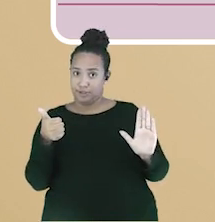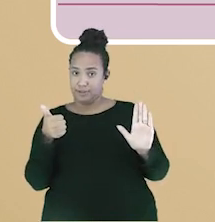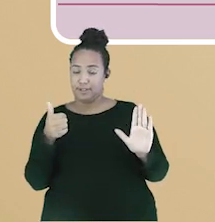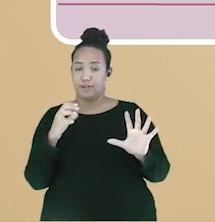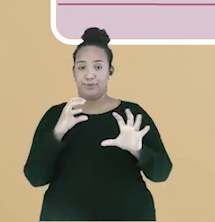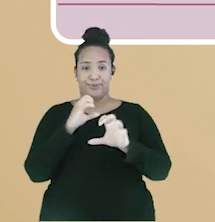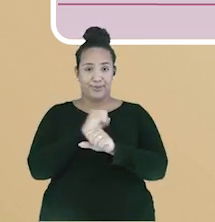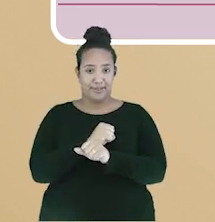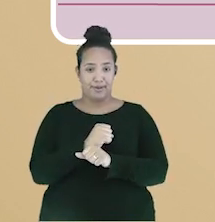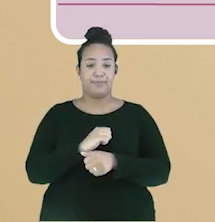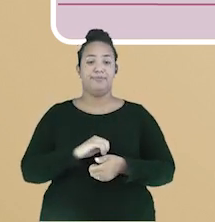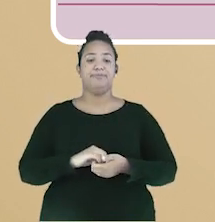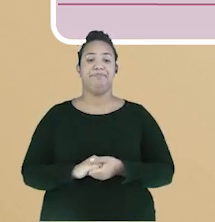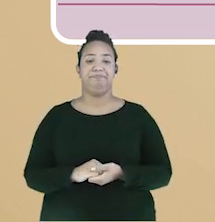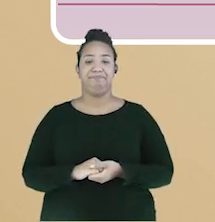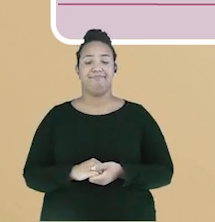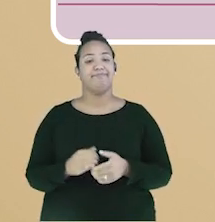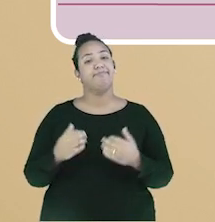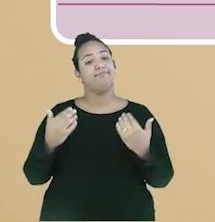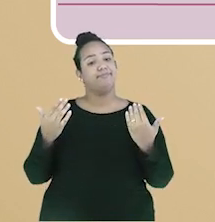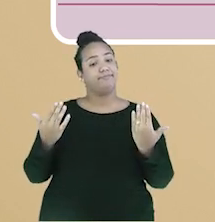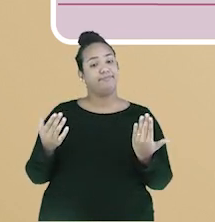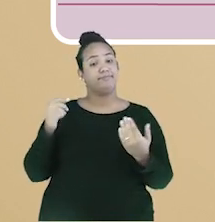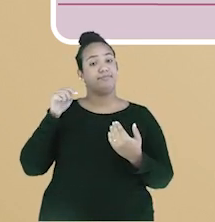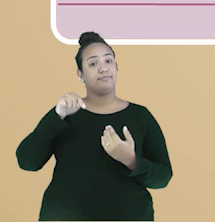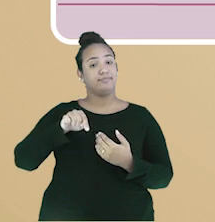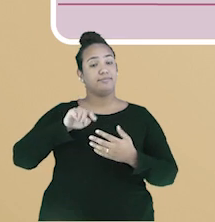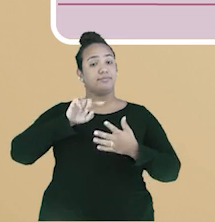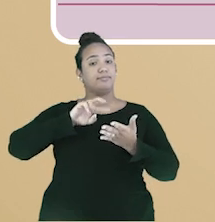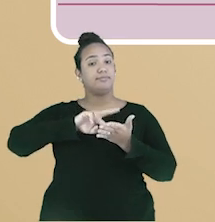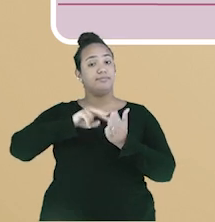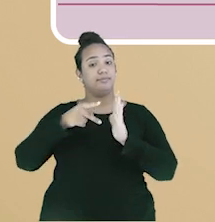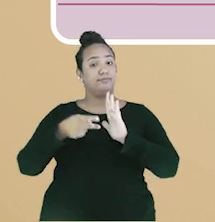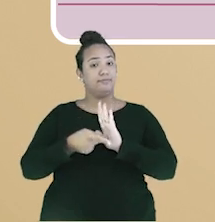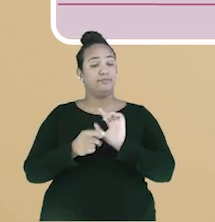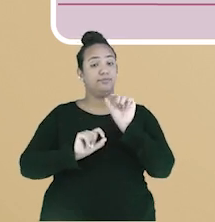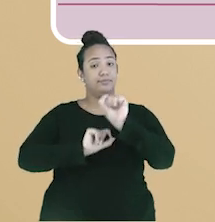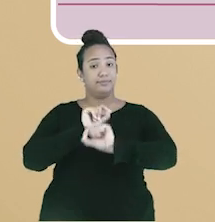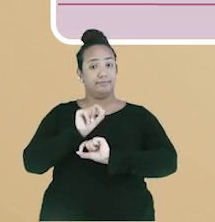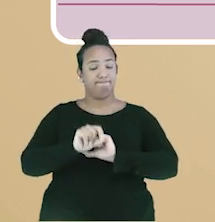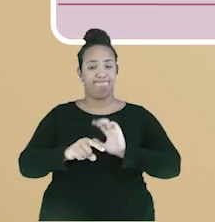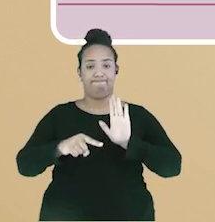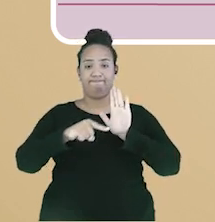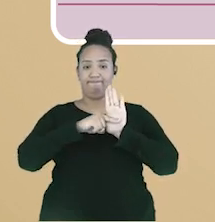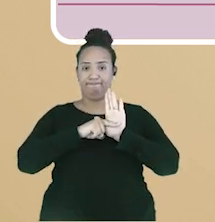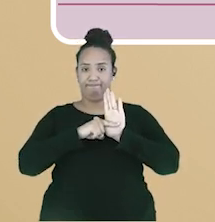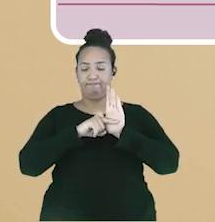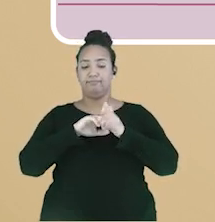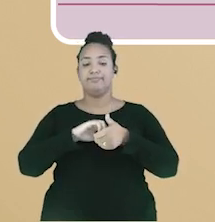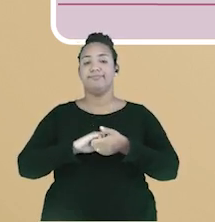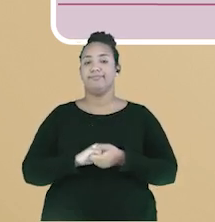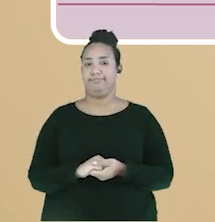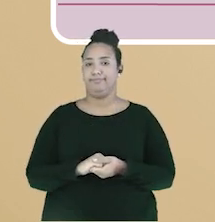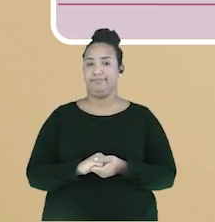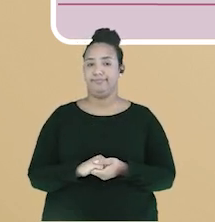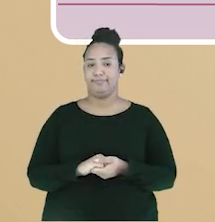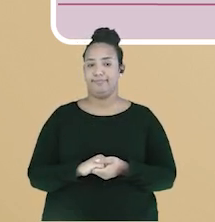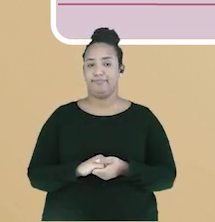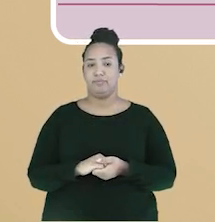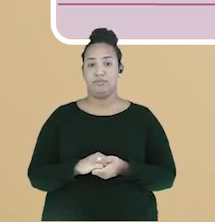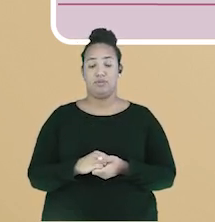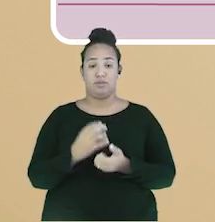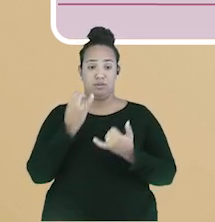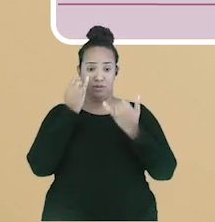total. Essa ideia é da operação subtração. Nós anotamos os valores